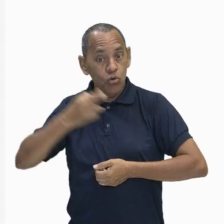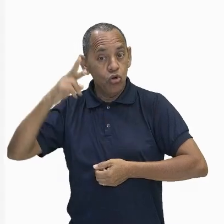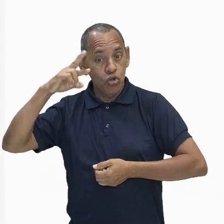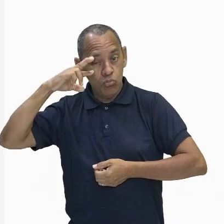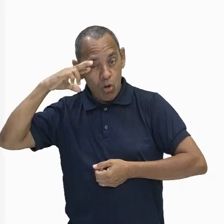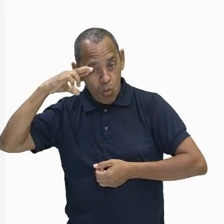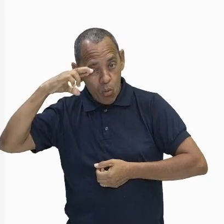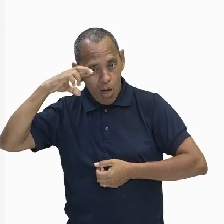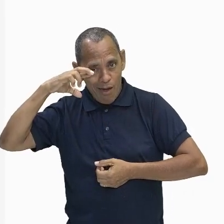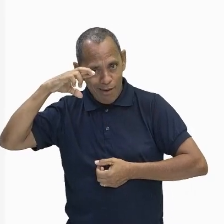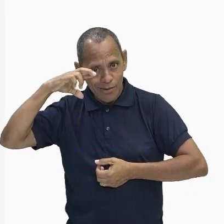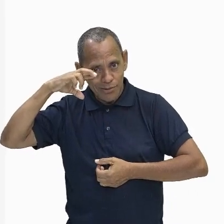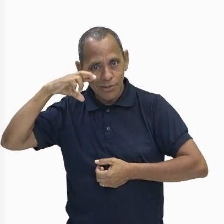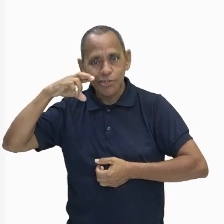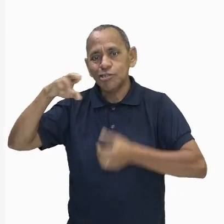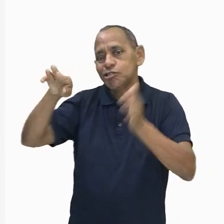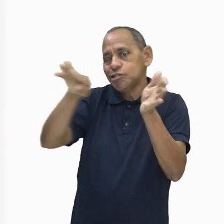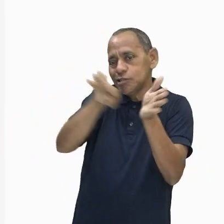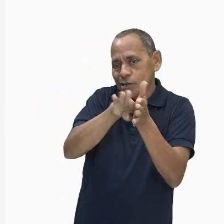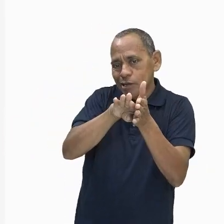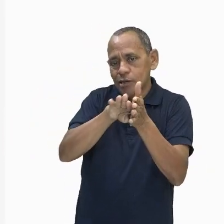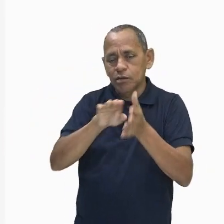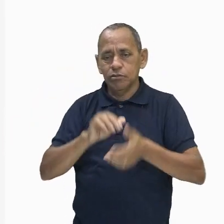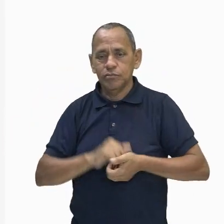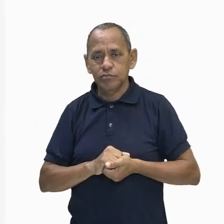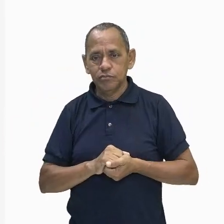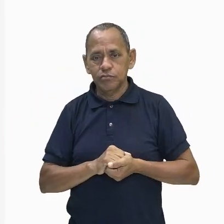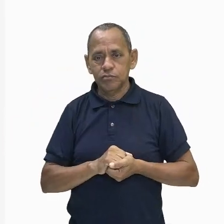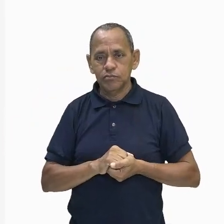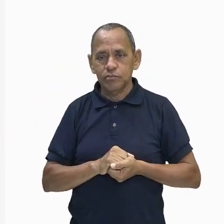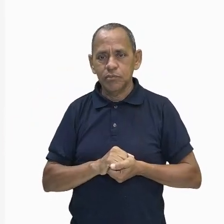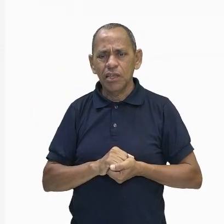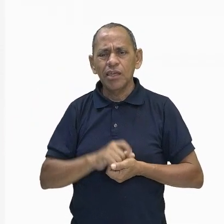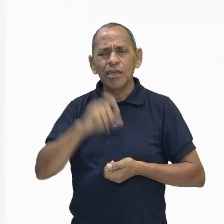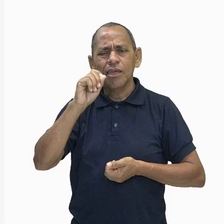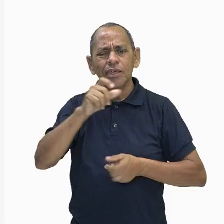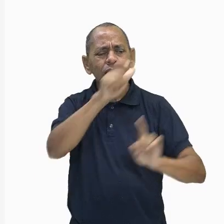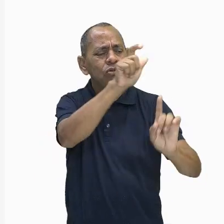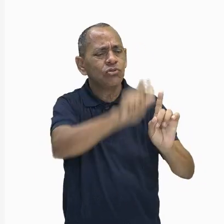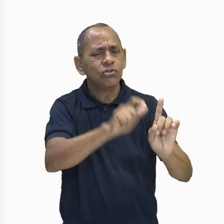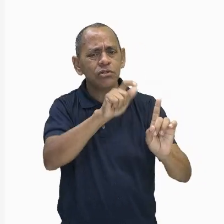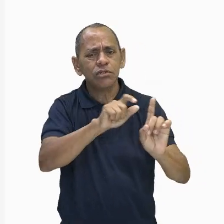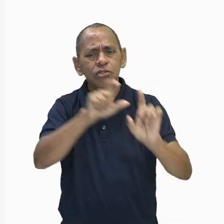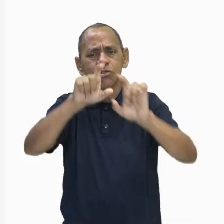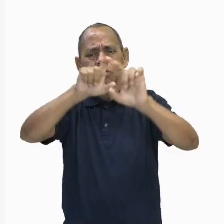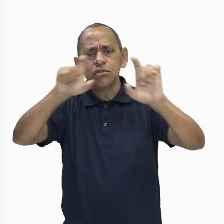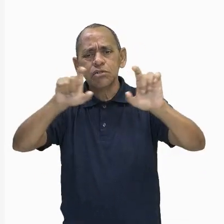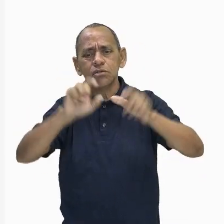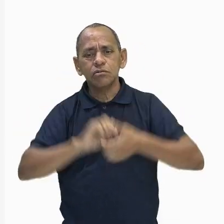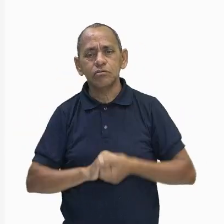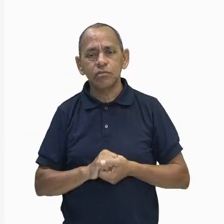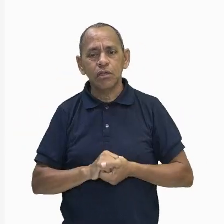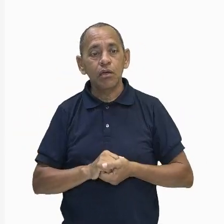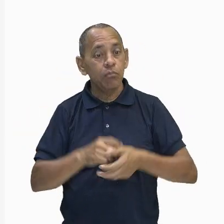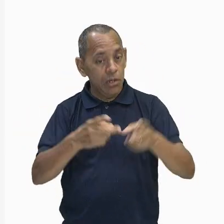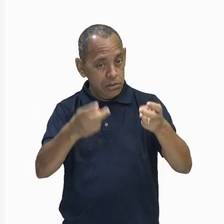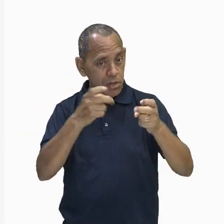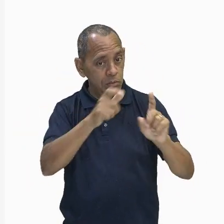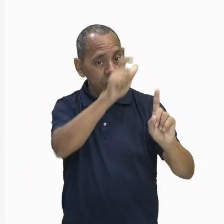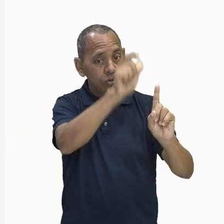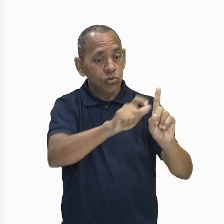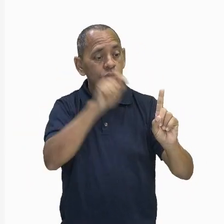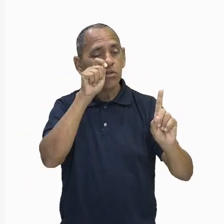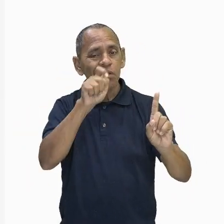os meus 2 amigos de Maués chegaram. Quem é o sujeito dessa oração? A gente percebe que o sujeito da oração